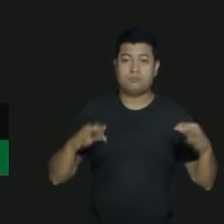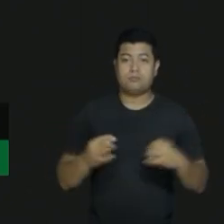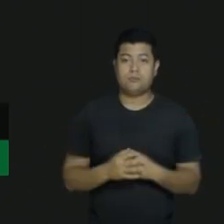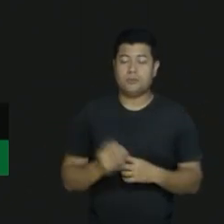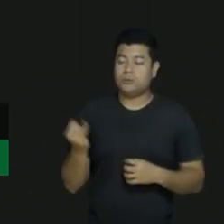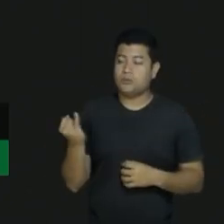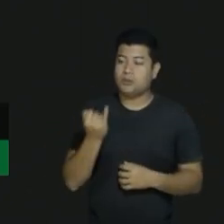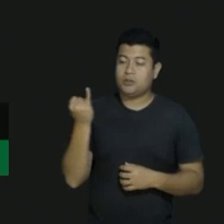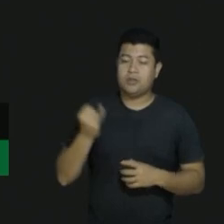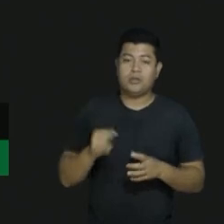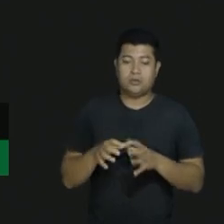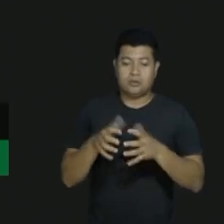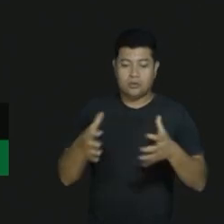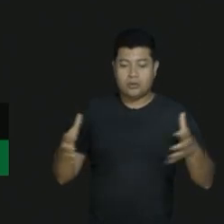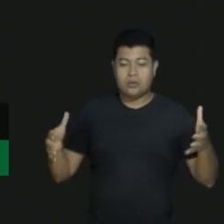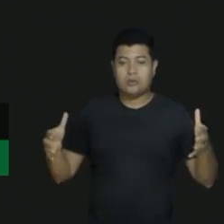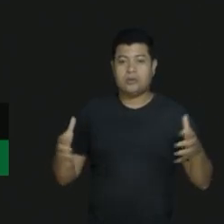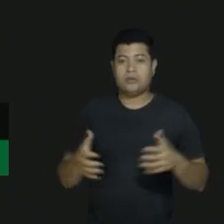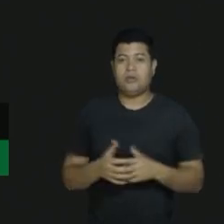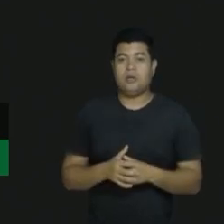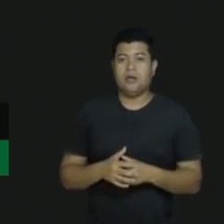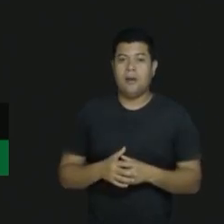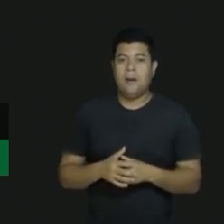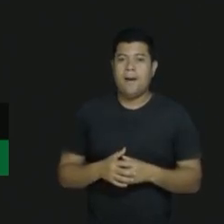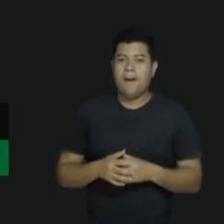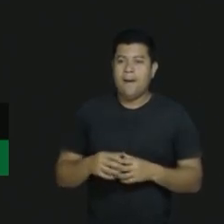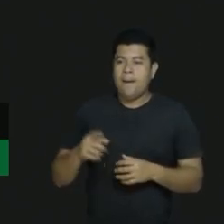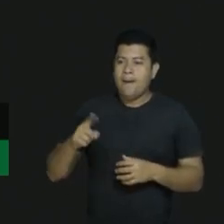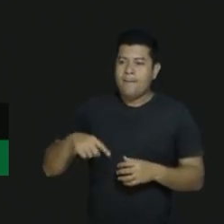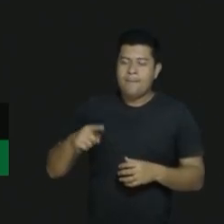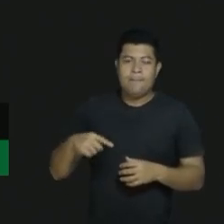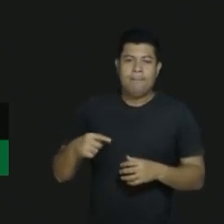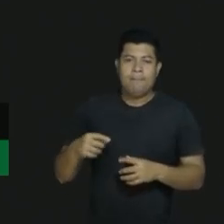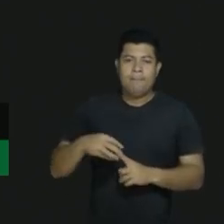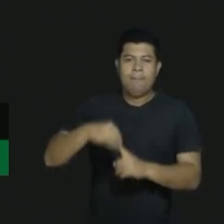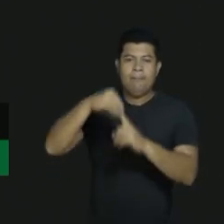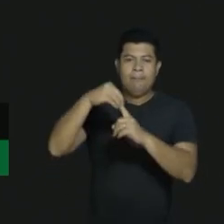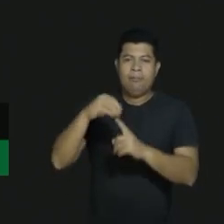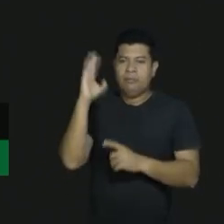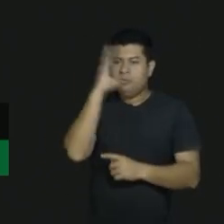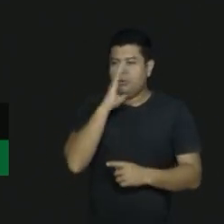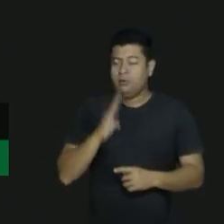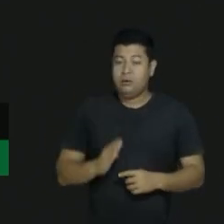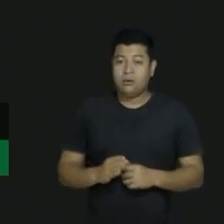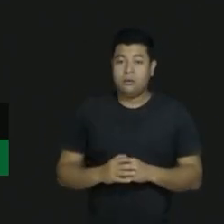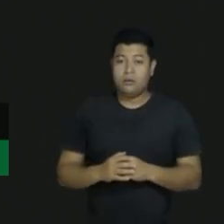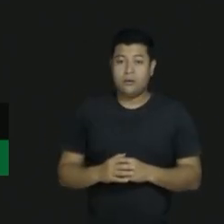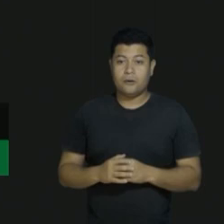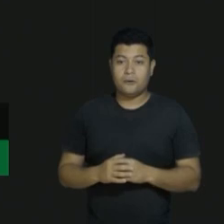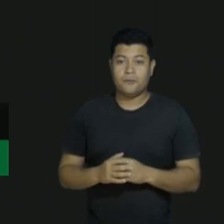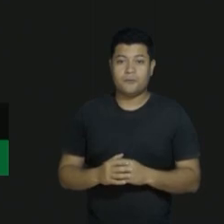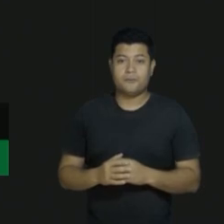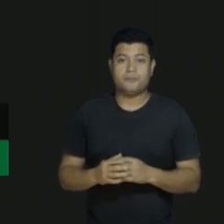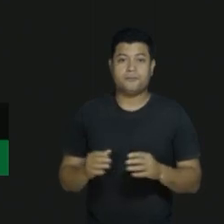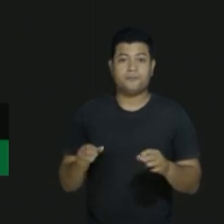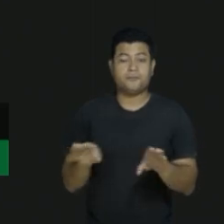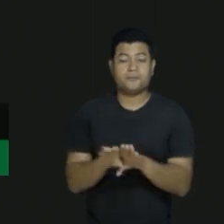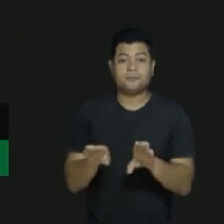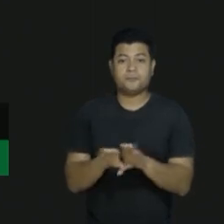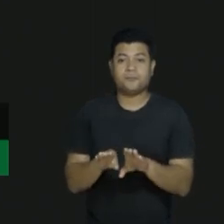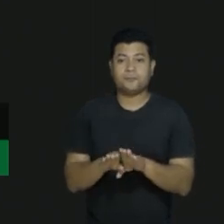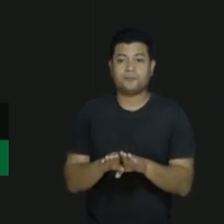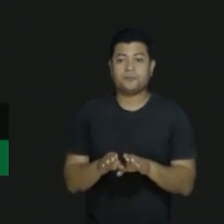para o crescimento de Santa Catarina, por Santa Catarina ser uma das potências nacionais, e também para que as pessoas consigam entender